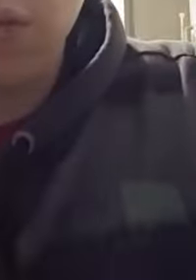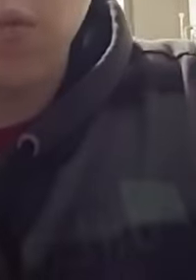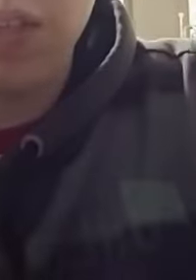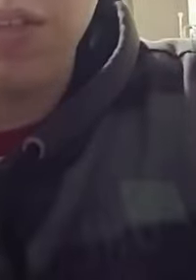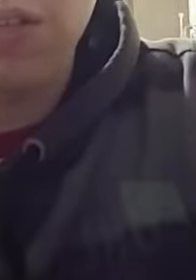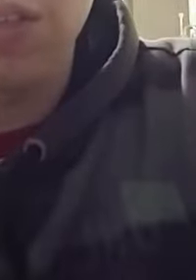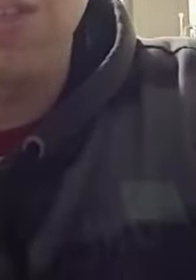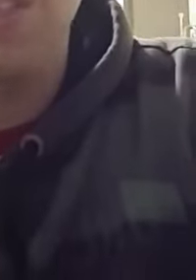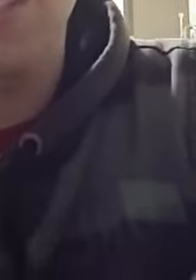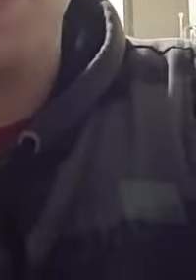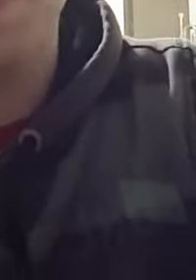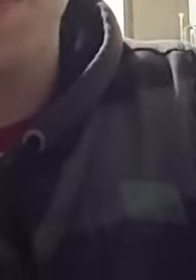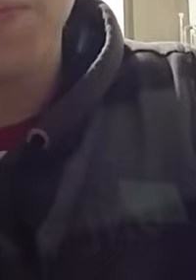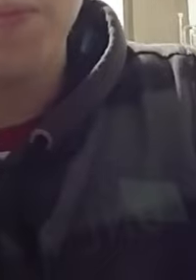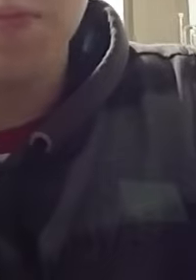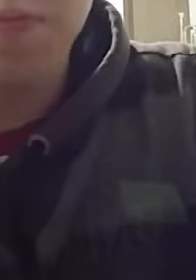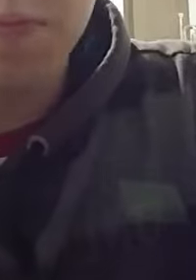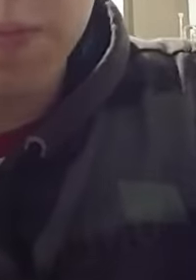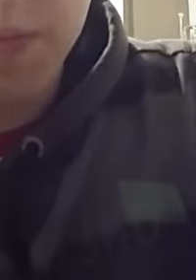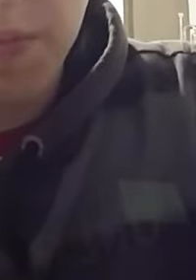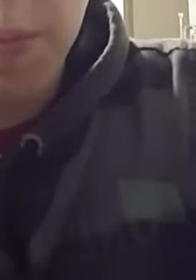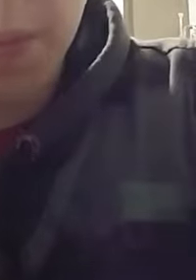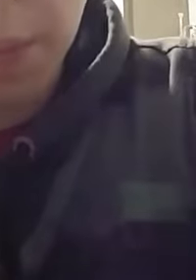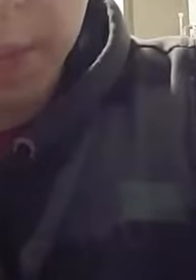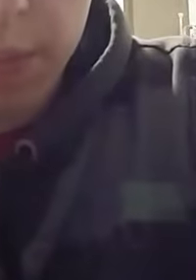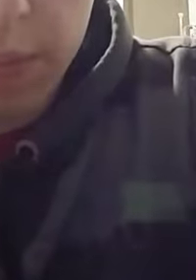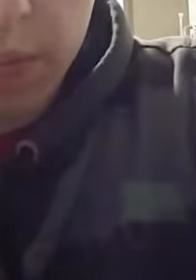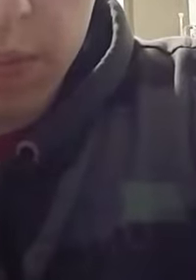Ver se nossos convidados estão entrando aqui.